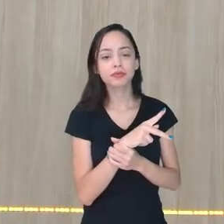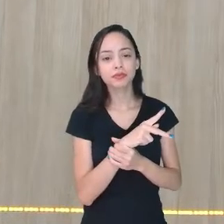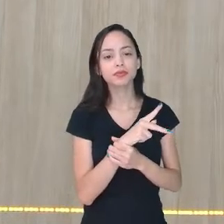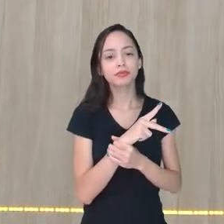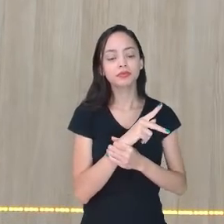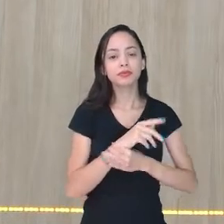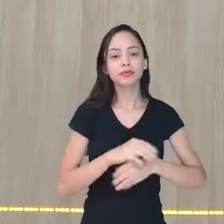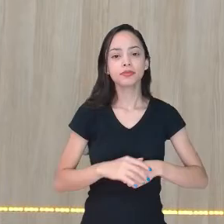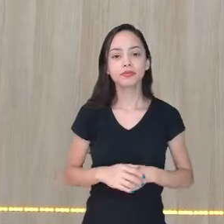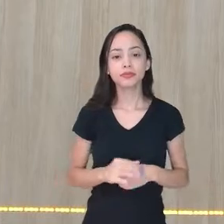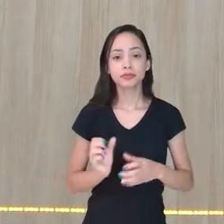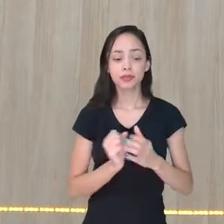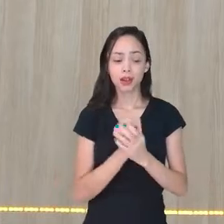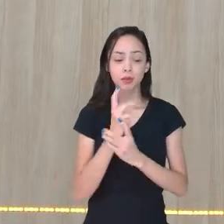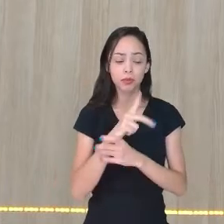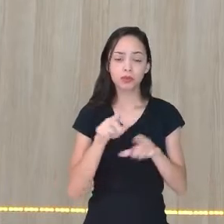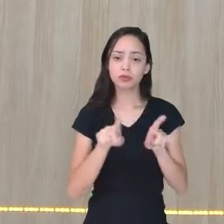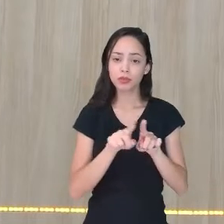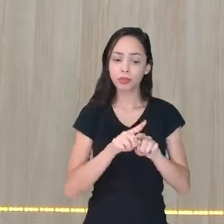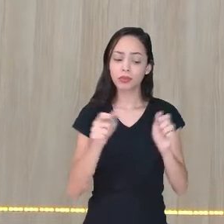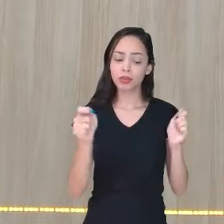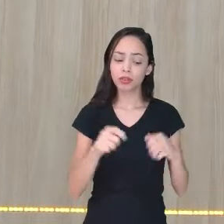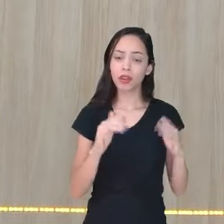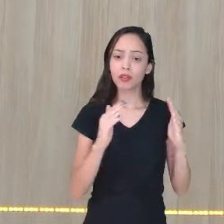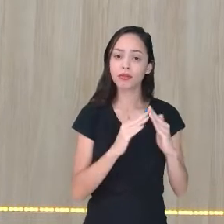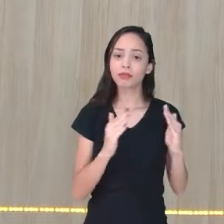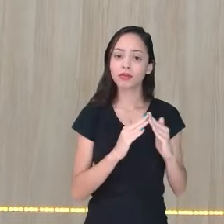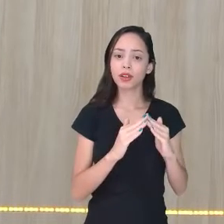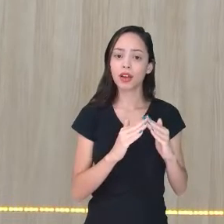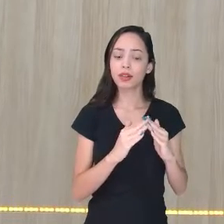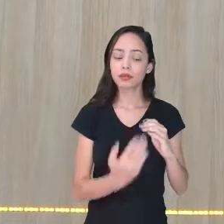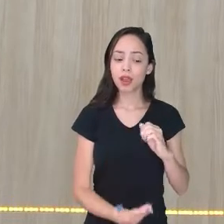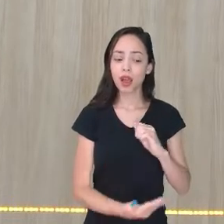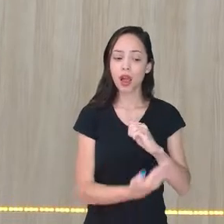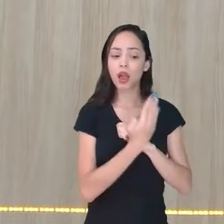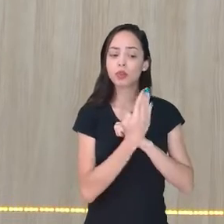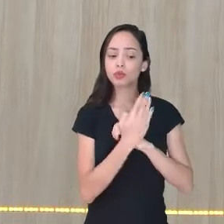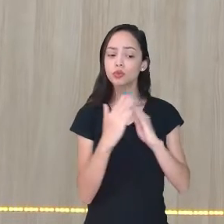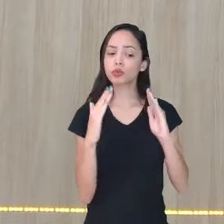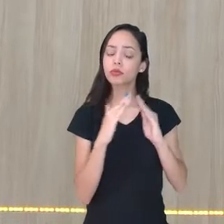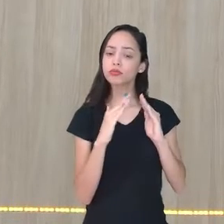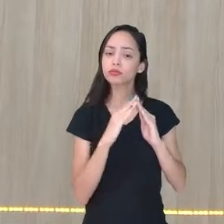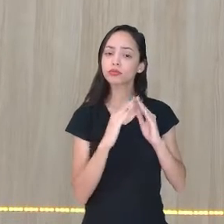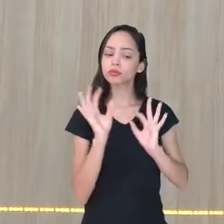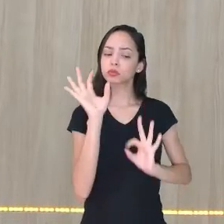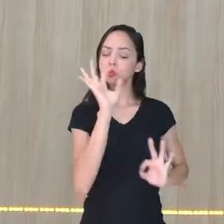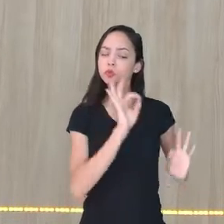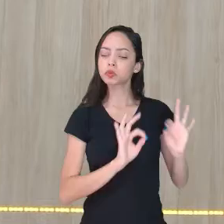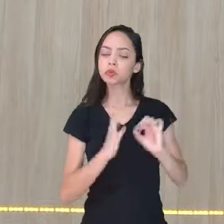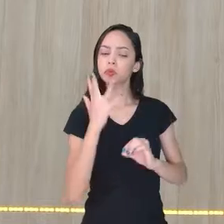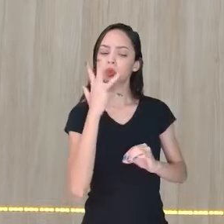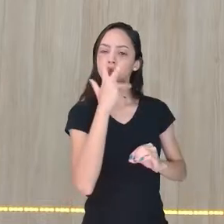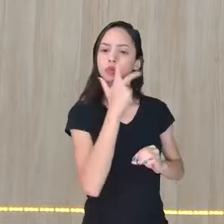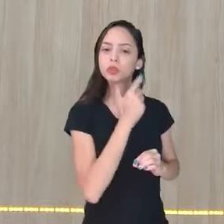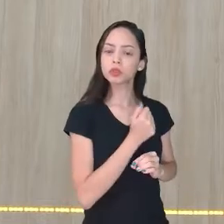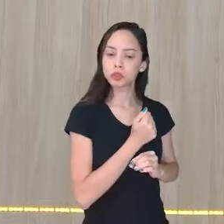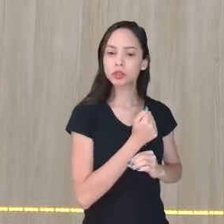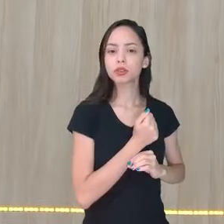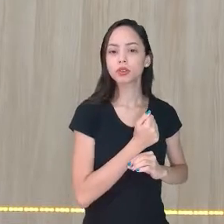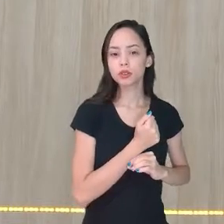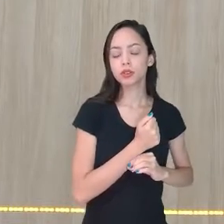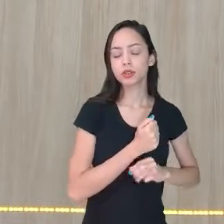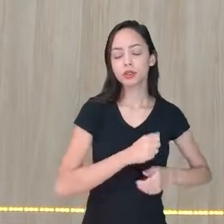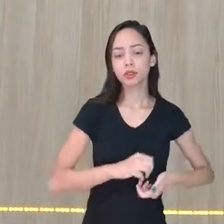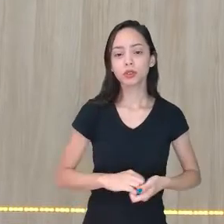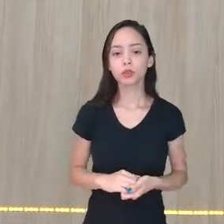Então as plantas também são ornamentais. Elas ajudam para embelezar a nossa casa, embelezar os espaços, ter esse paisagismo,